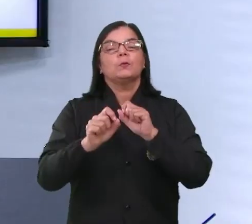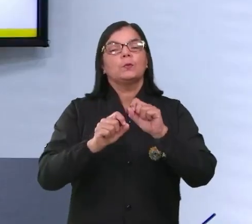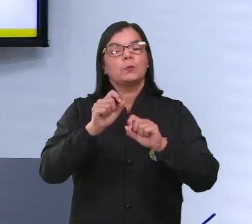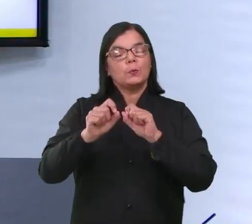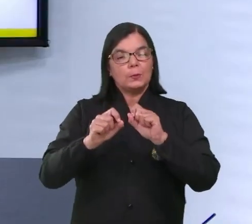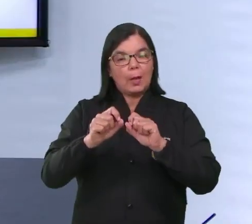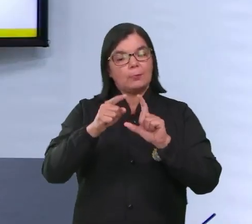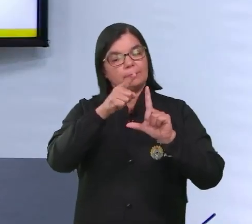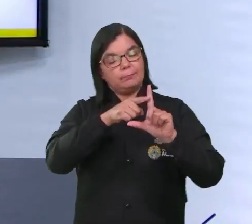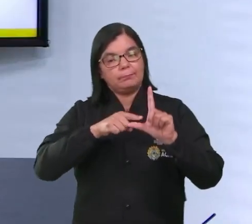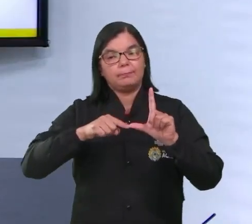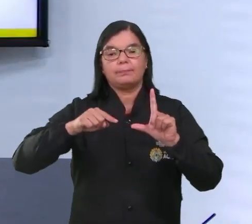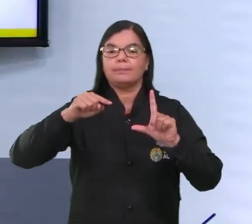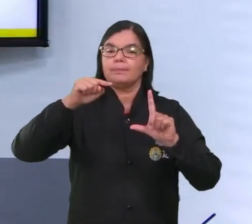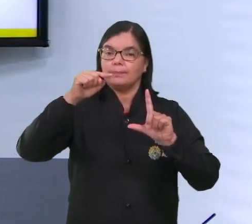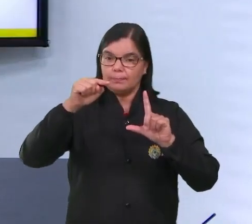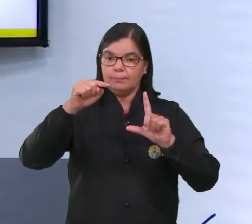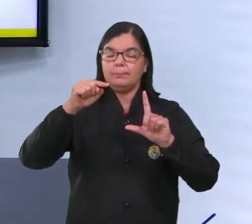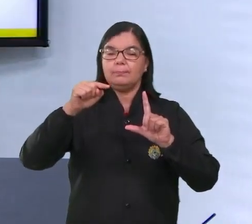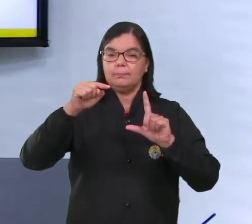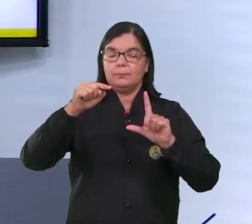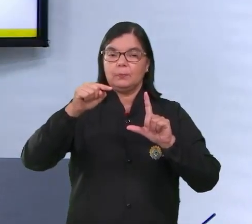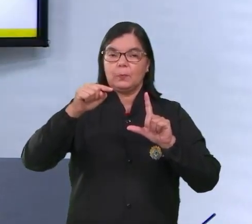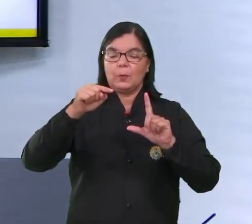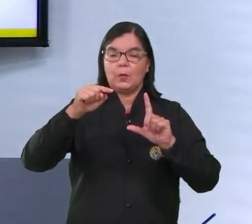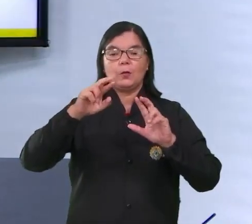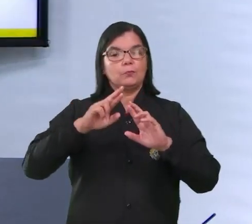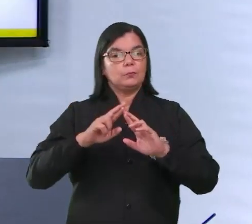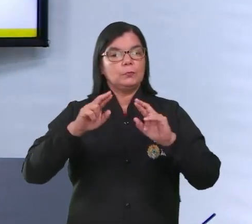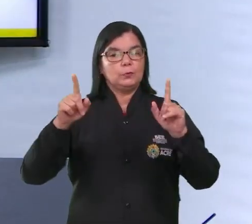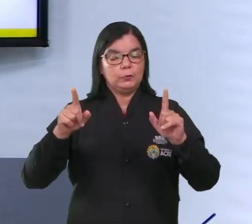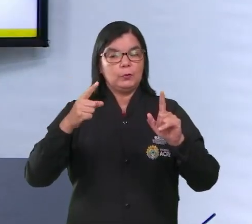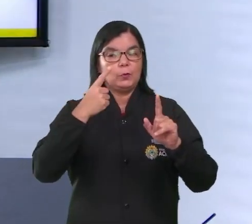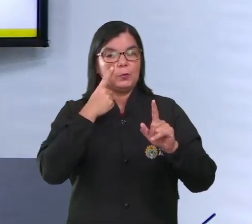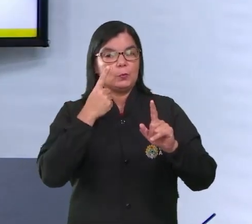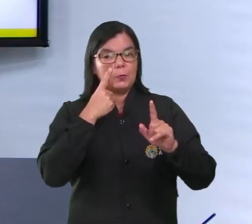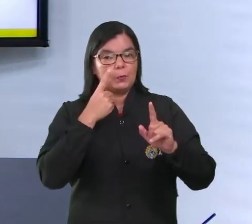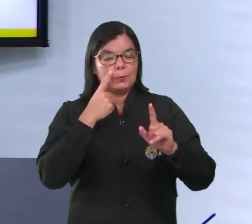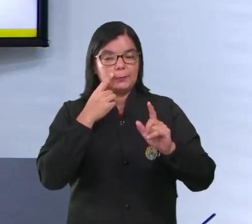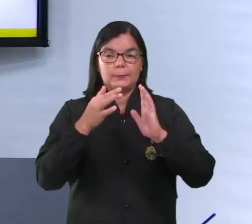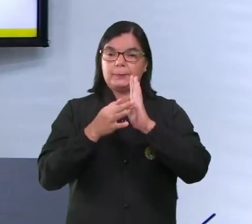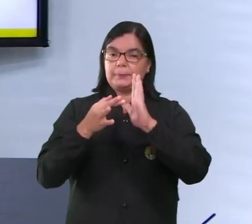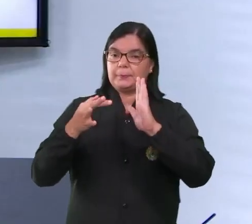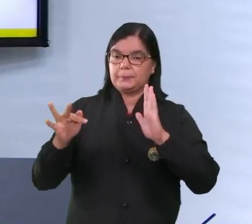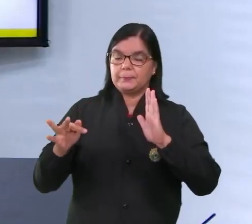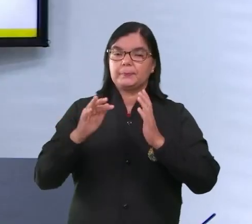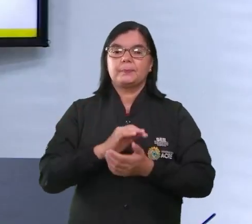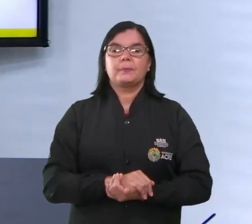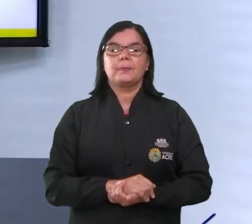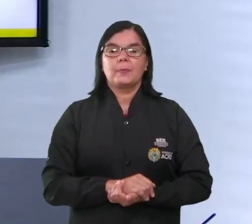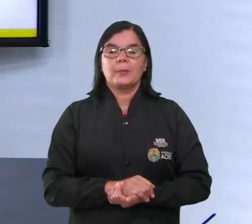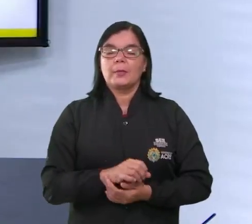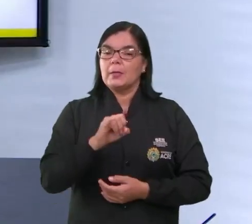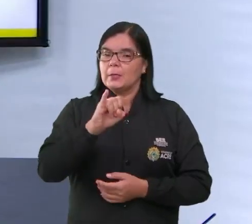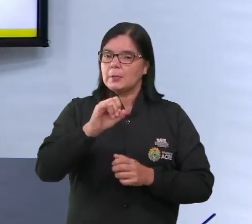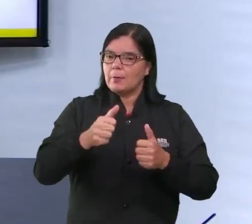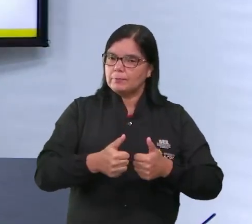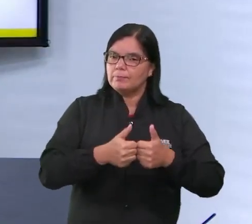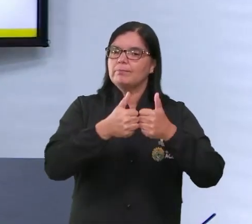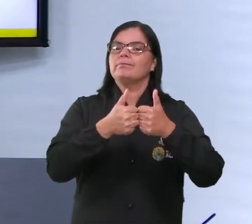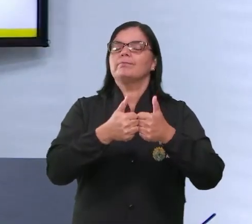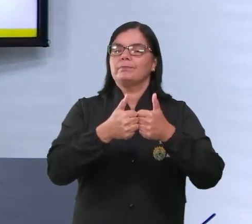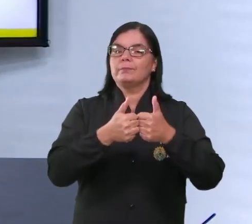a concavidade está em desacordo com o que você vê na função. Então, se é positivo,